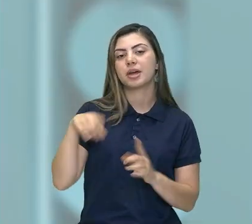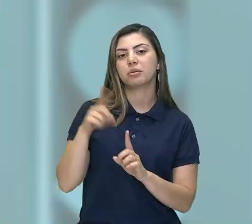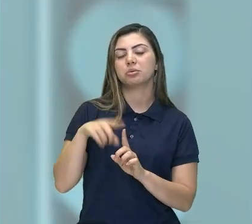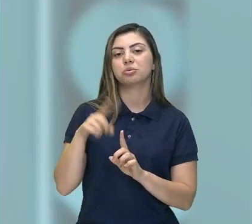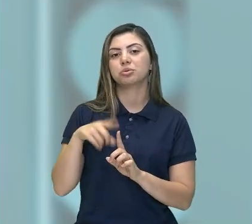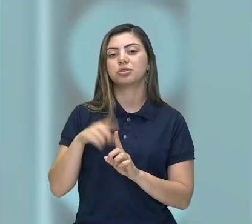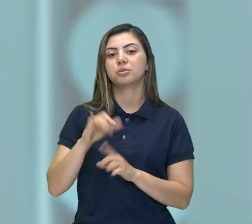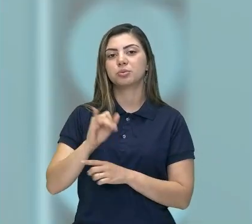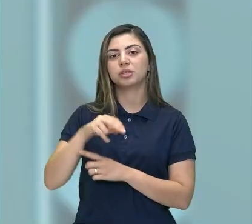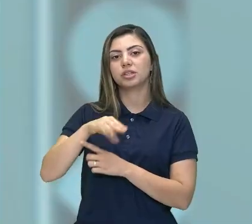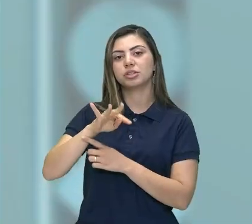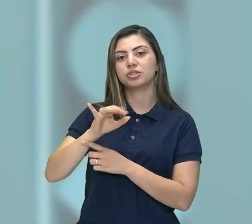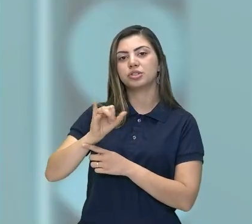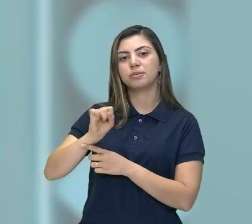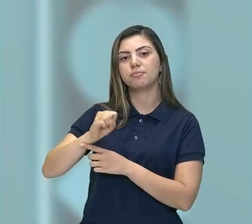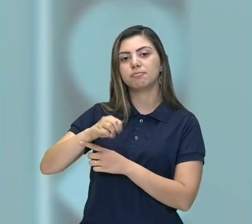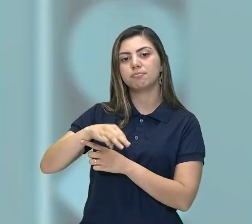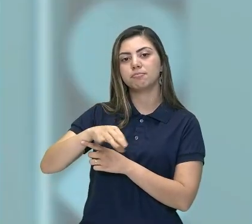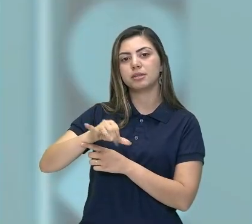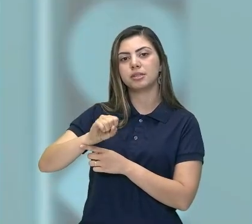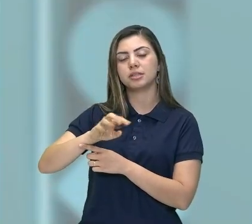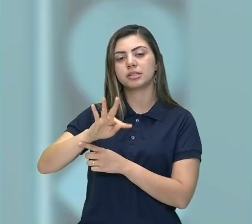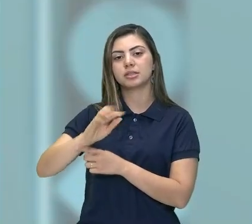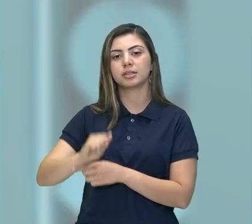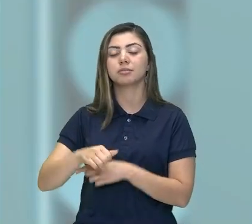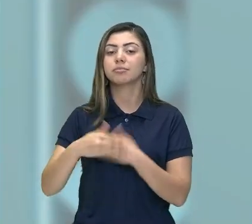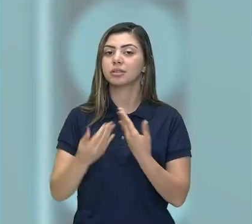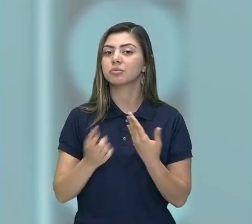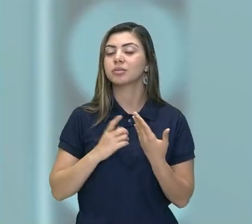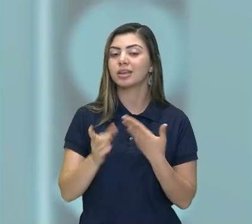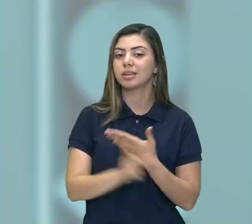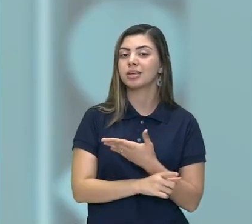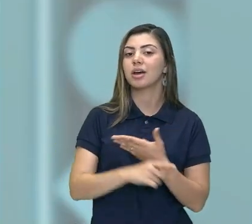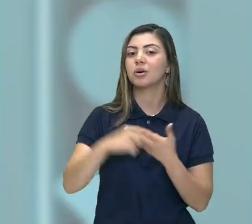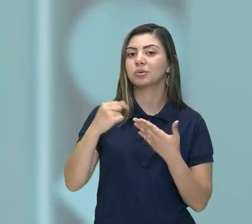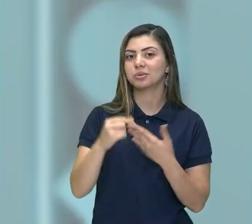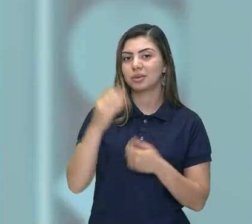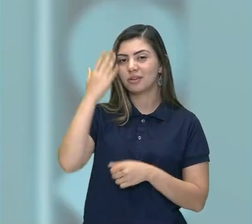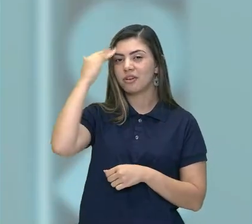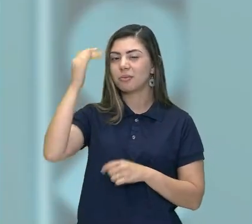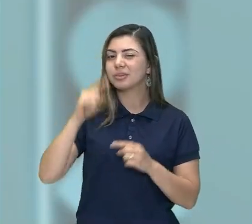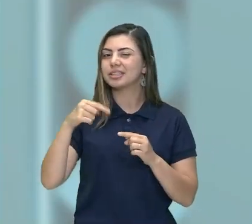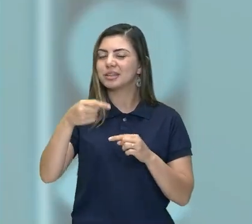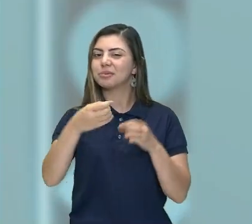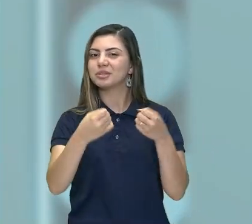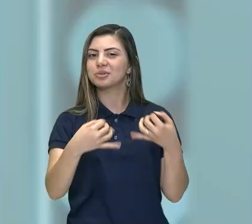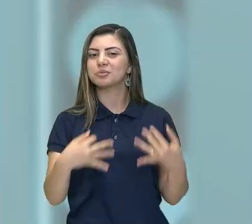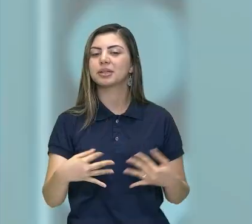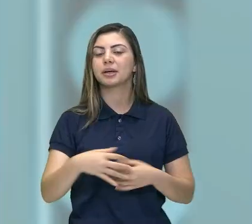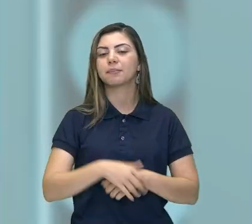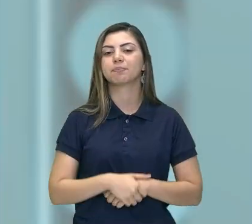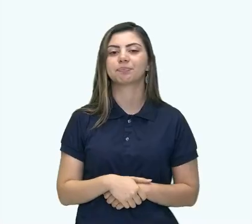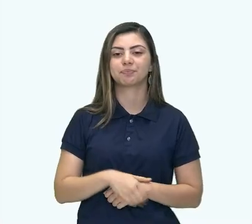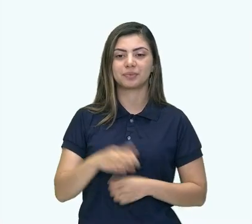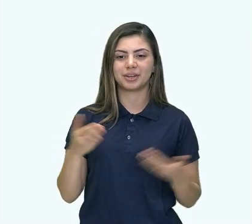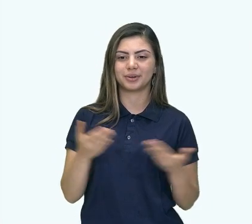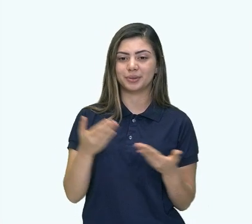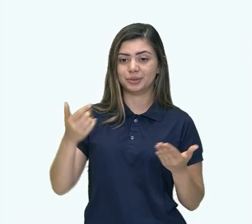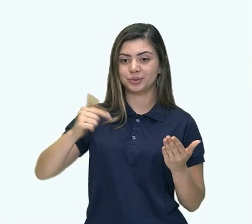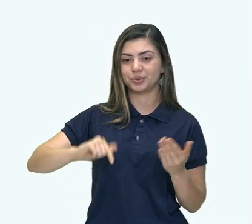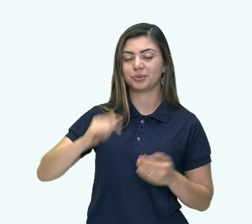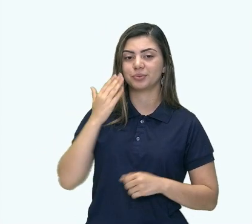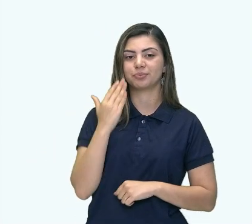intimista, tanto que uma das autoras é a Lígia Fagundes, a gente vai falar dela daqui a pouco, tá bom? Vamos continuar lá com a